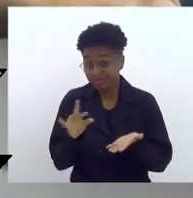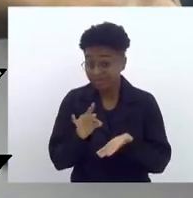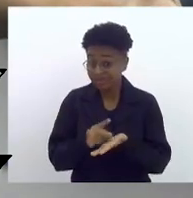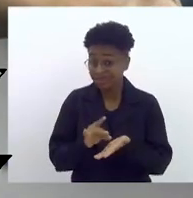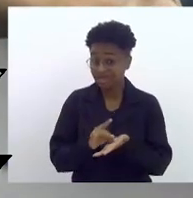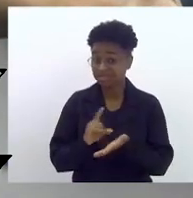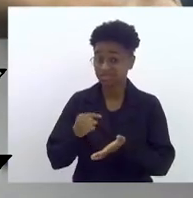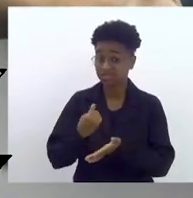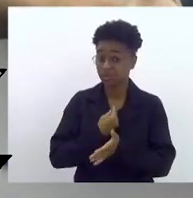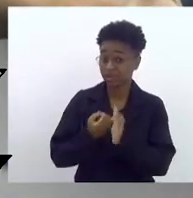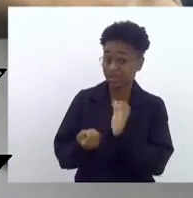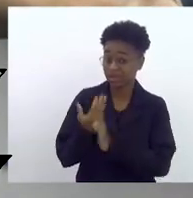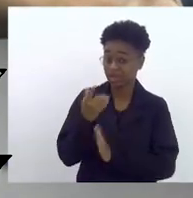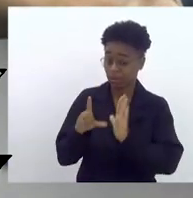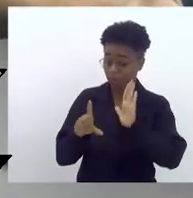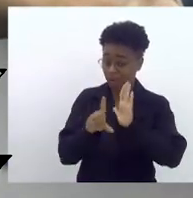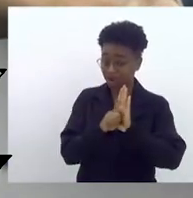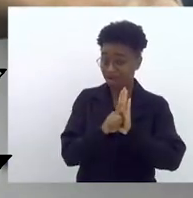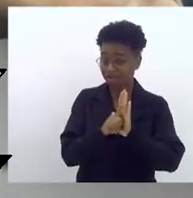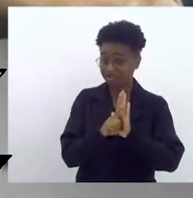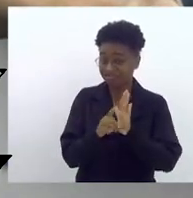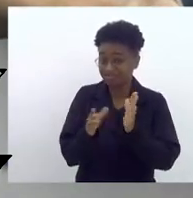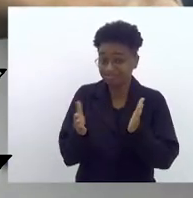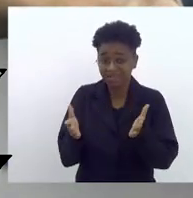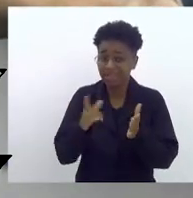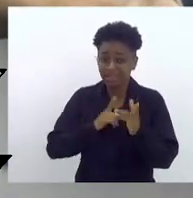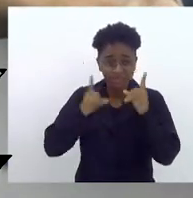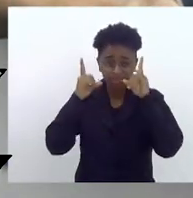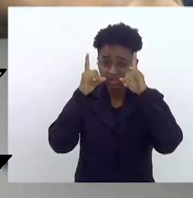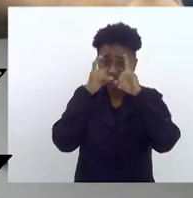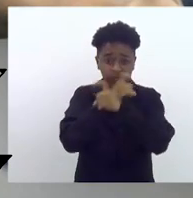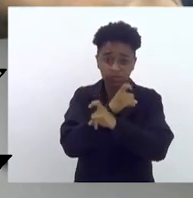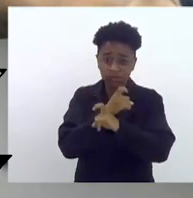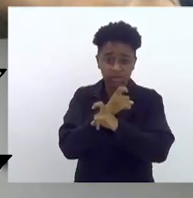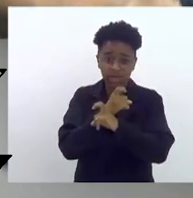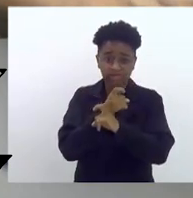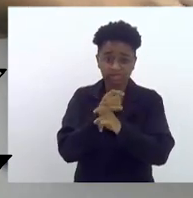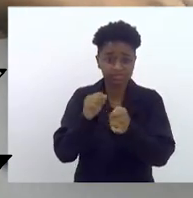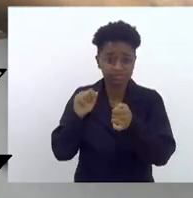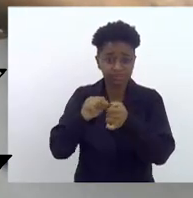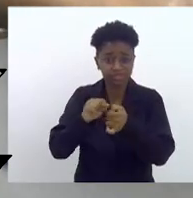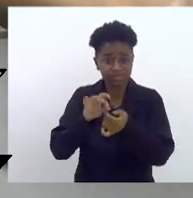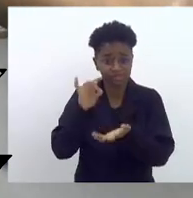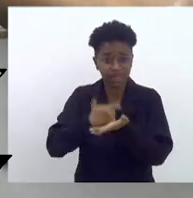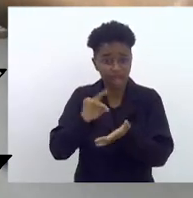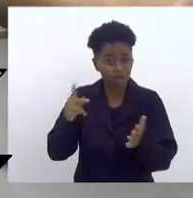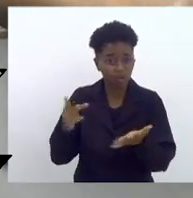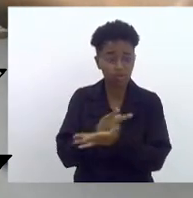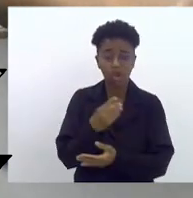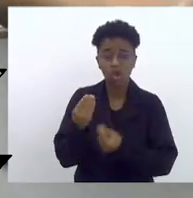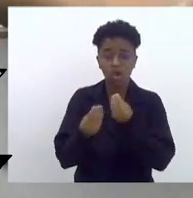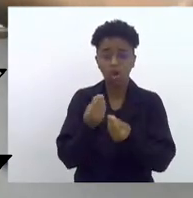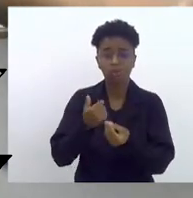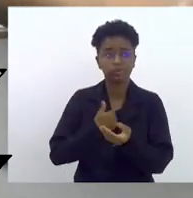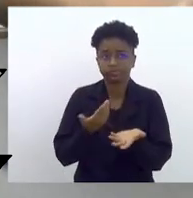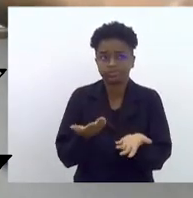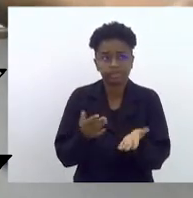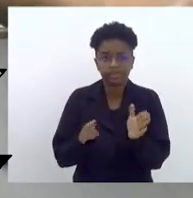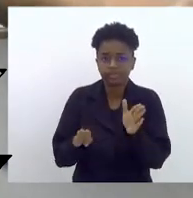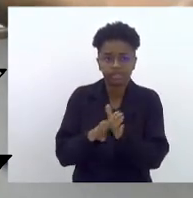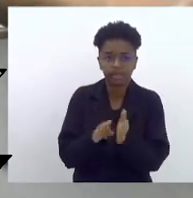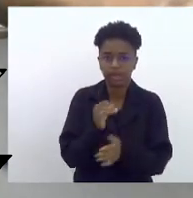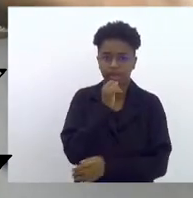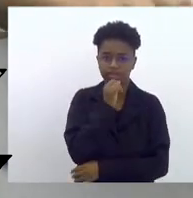está estabelecendo uma lei que eu vou ter muita dificuldade de fazer o compras dela como é que eu vou chegar sei lá